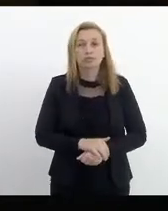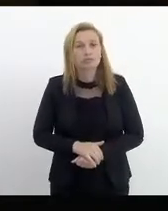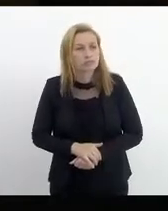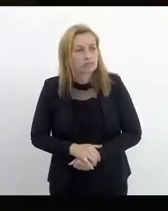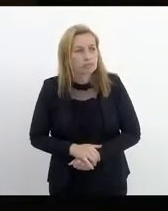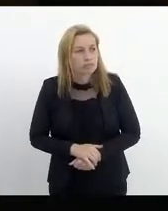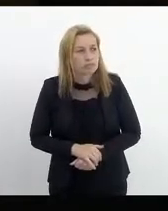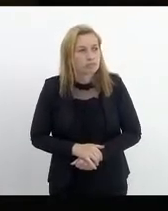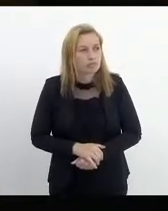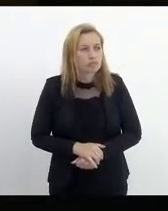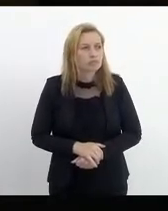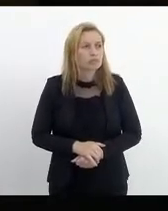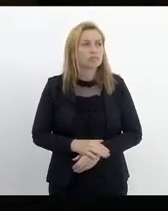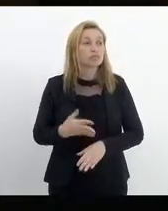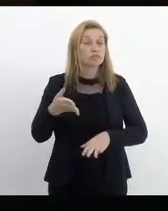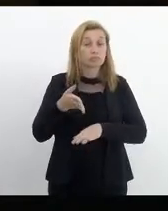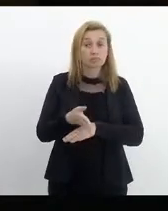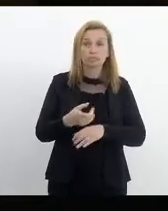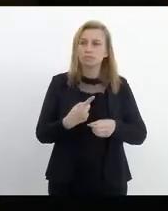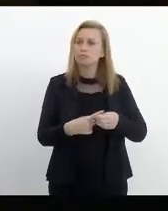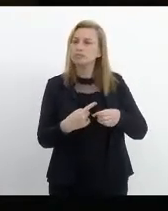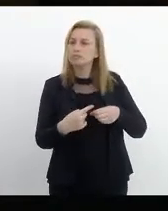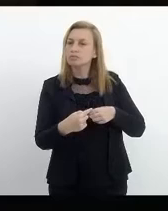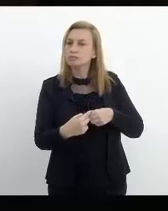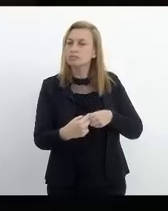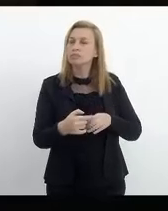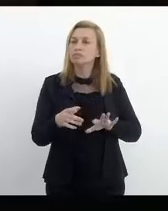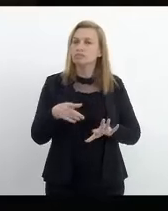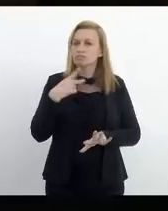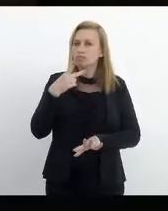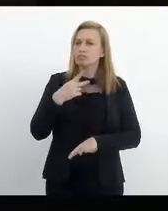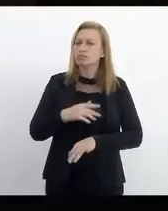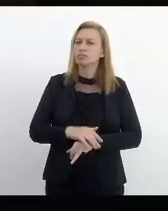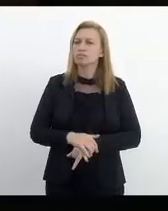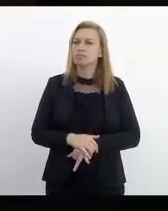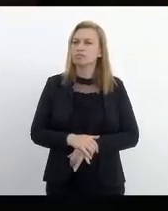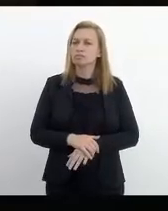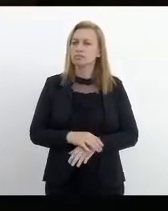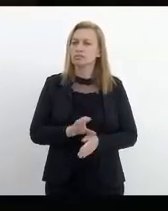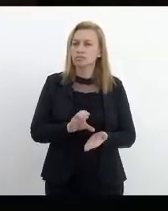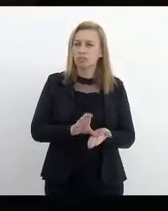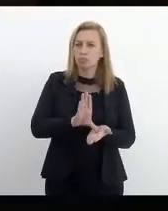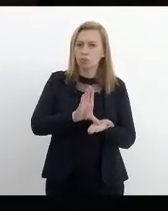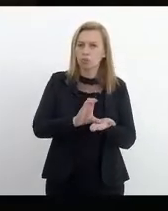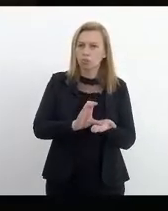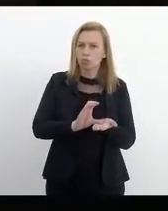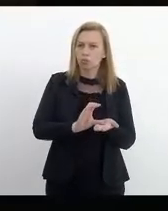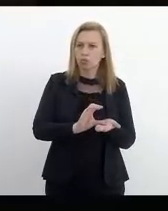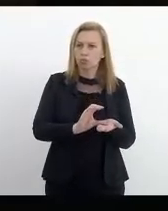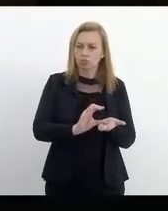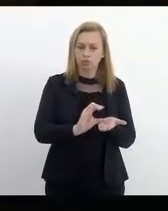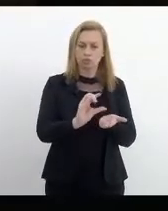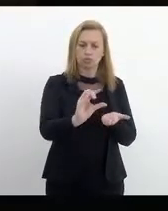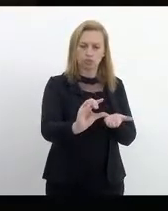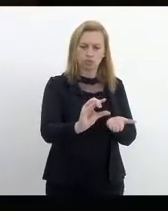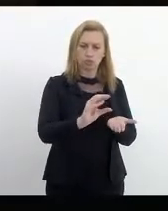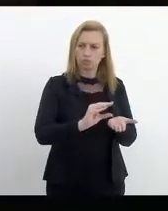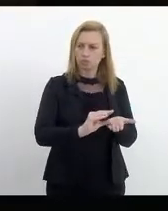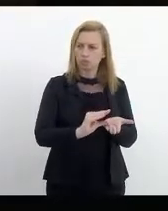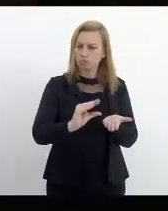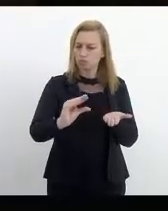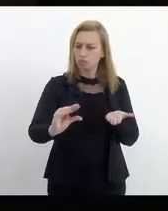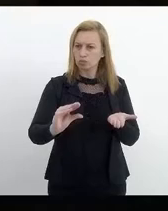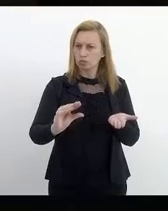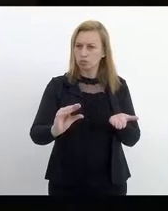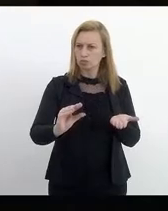chegar para o município dizer que um volume de recursos vai ser destinados para ele